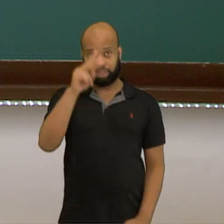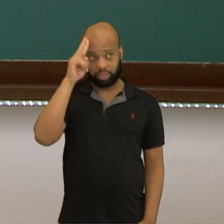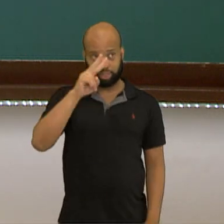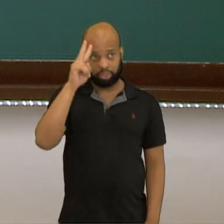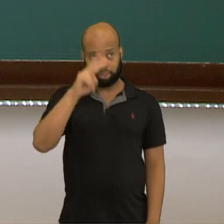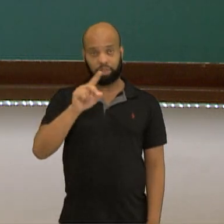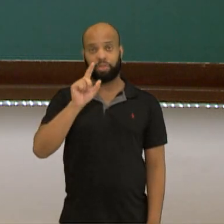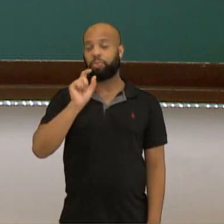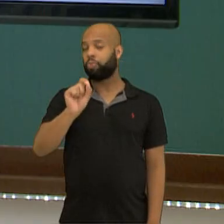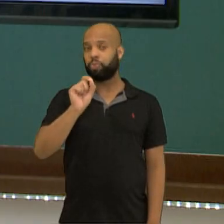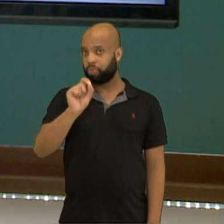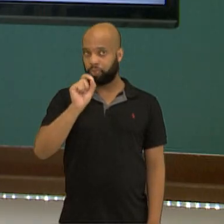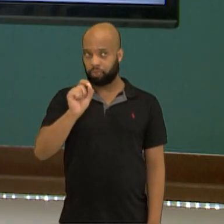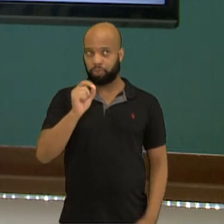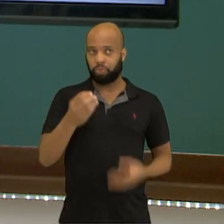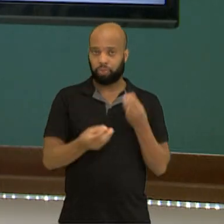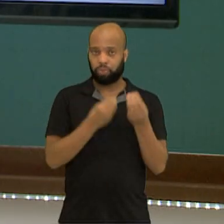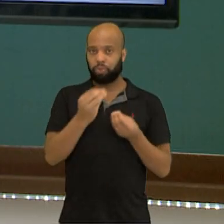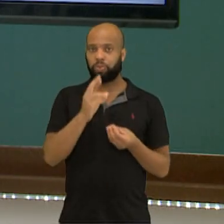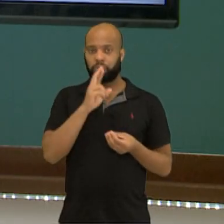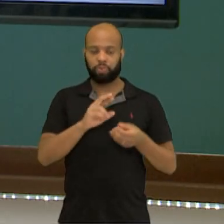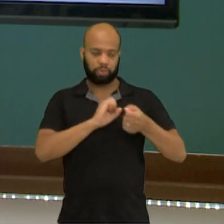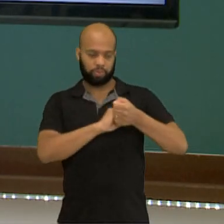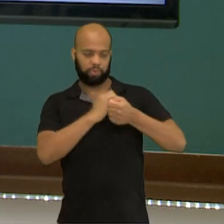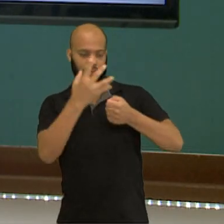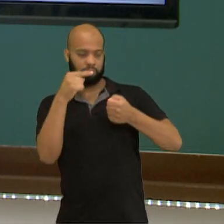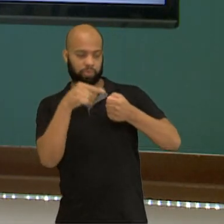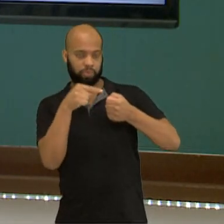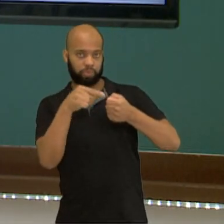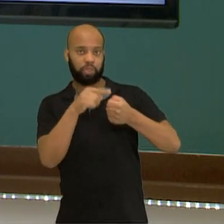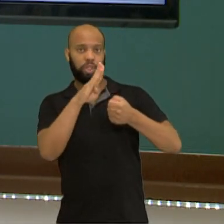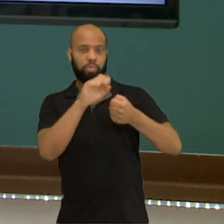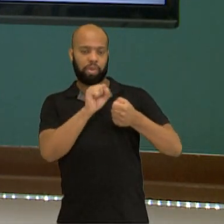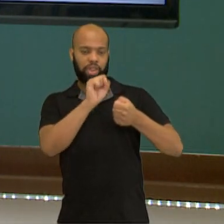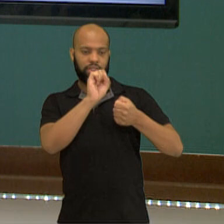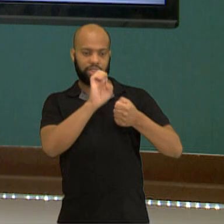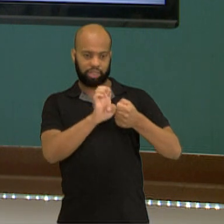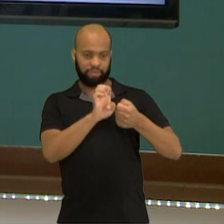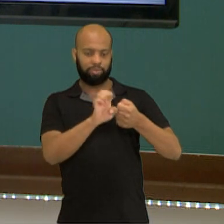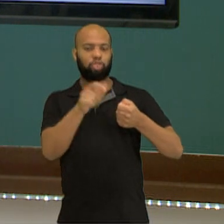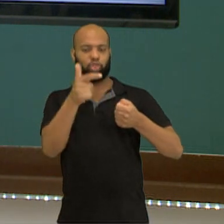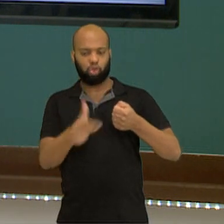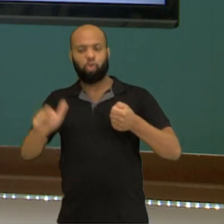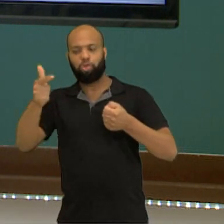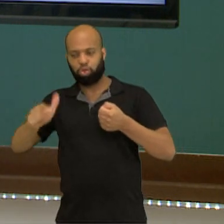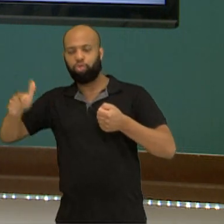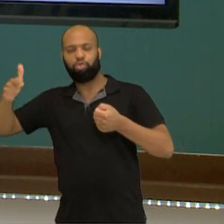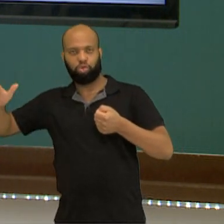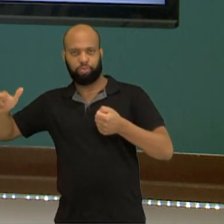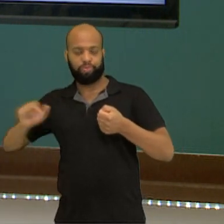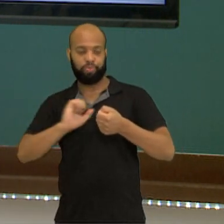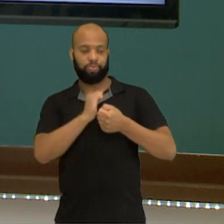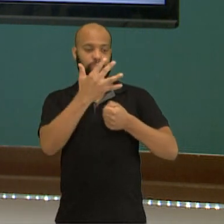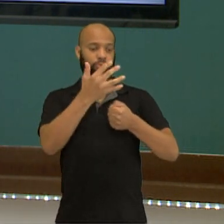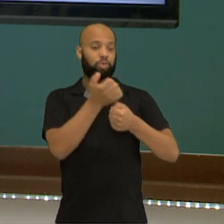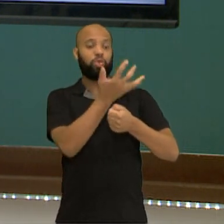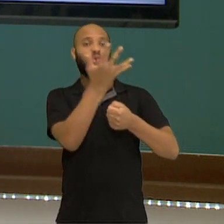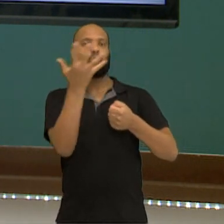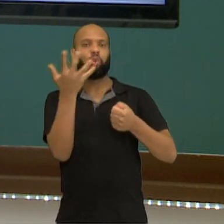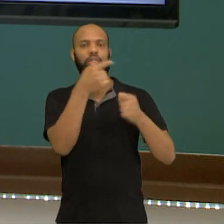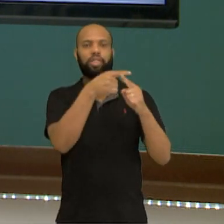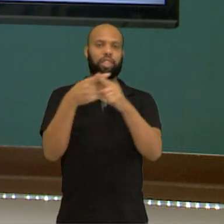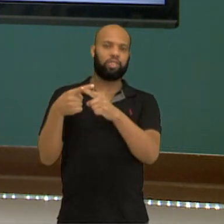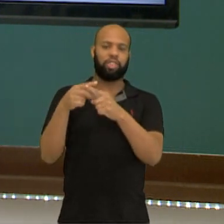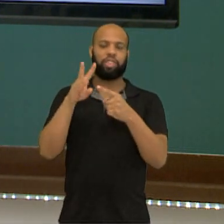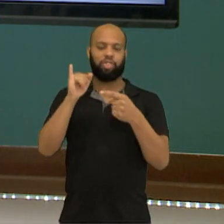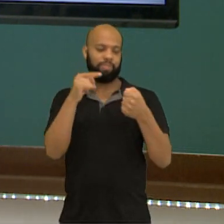lembraram que a base é o fator que se repete. E o expoente é quantas vezes esse fator